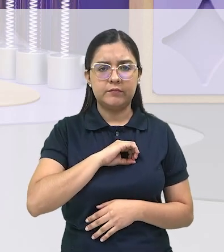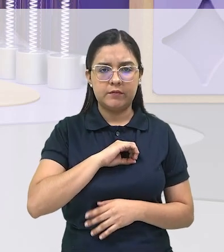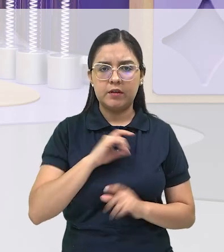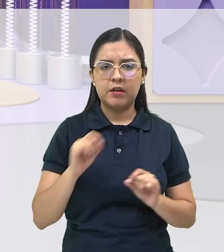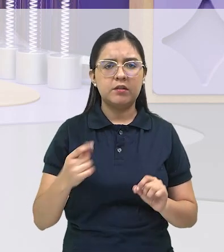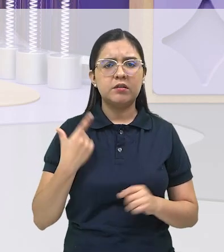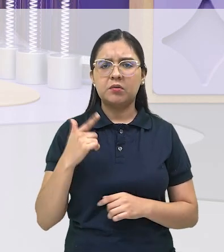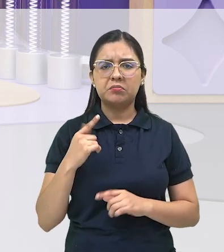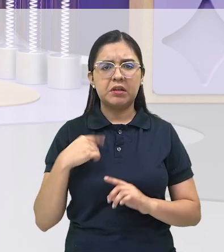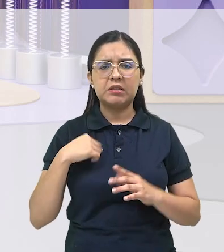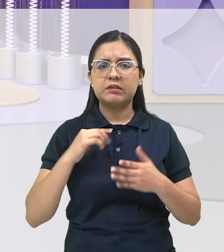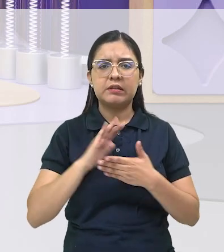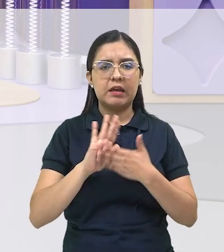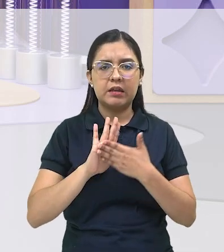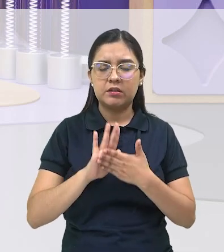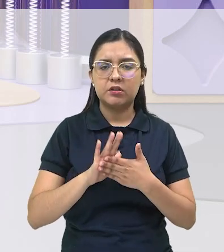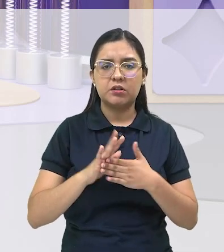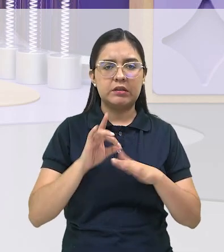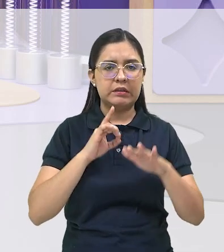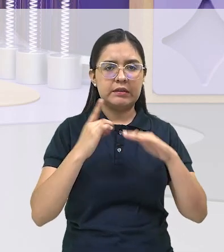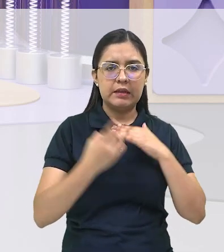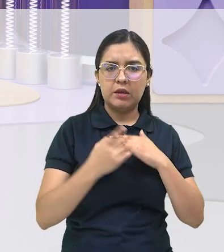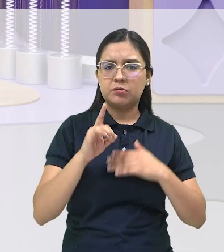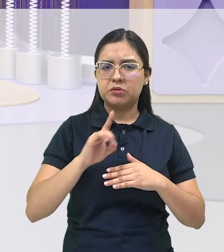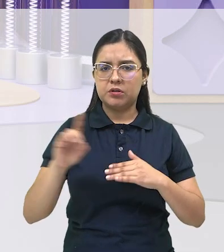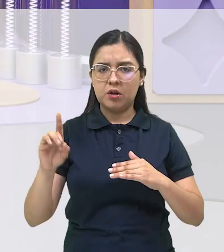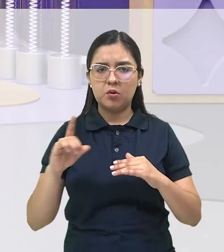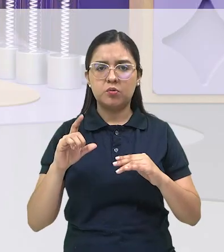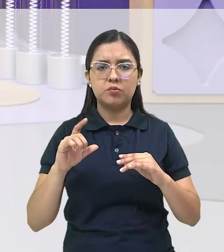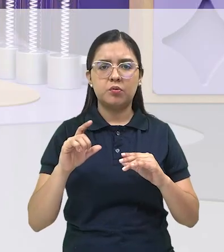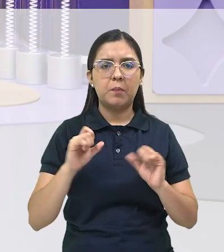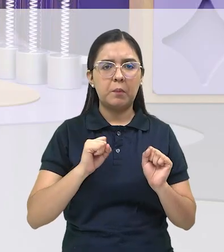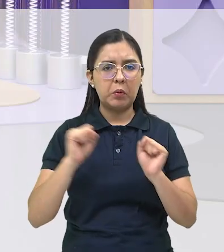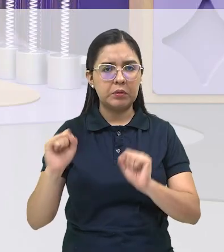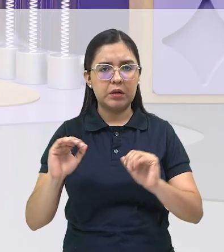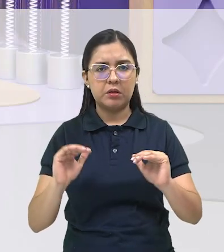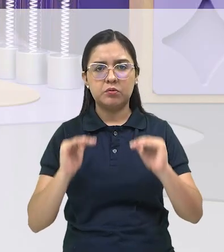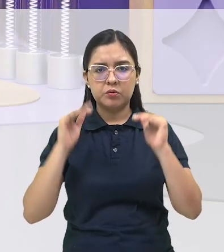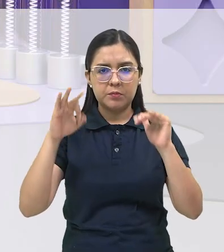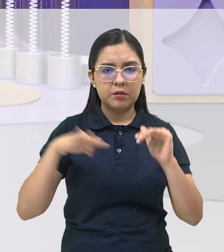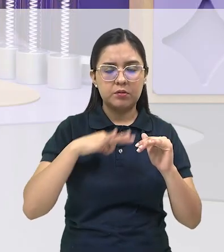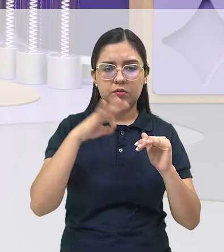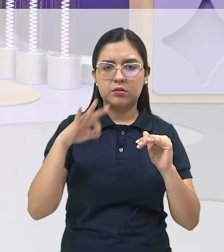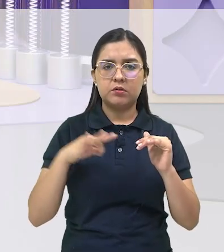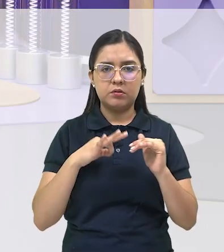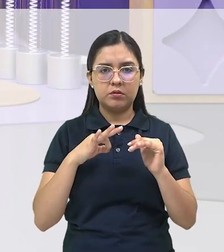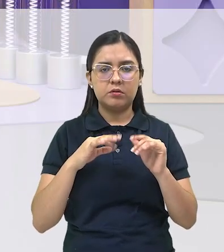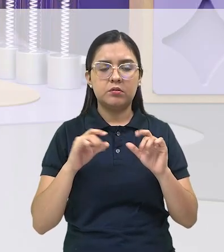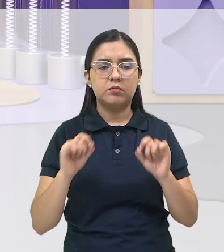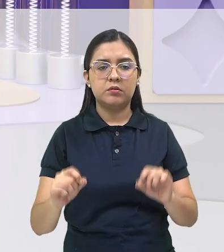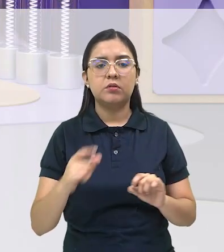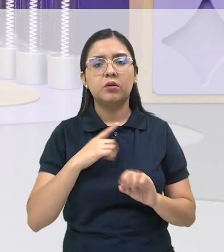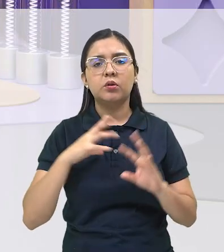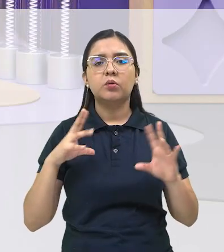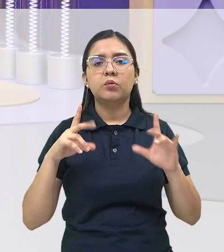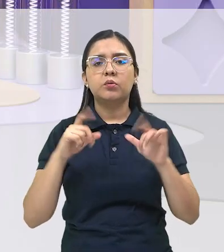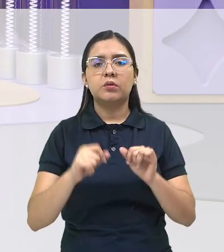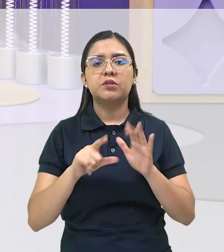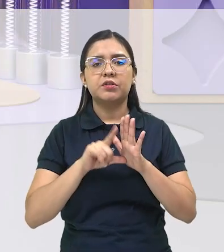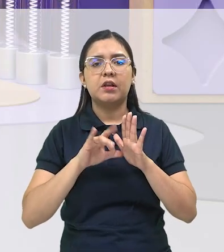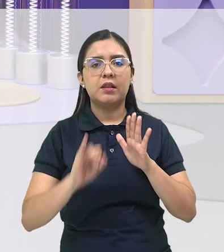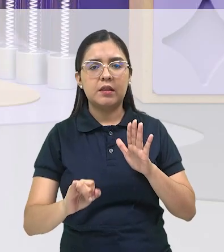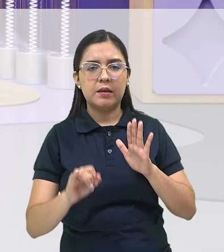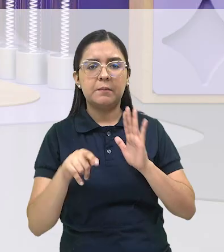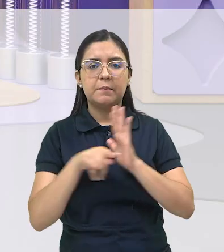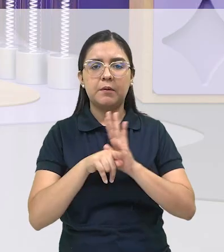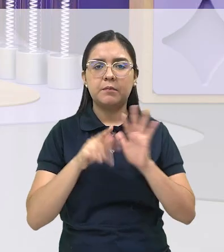nenhum tipo de Deus, de divindade, de força superior. Tudo é fruto do acaso, tudo é fruto das leis que são comprovadas